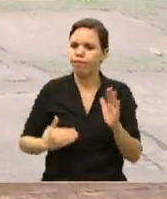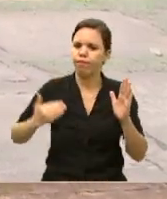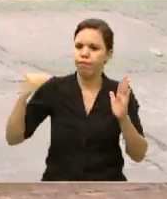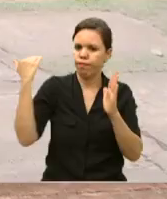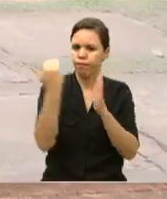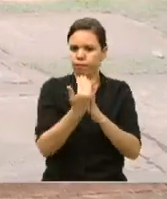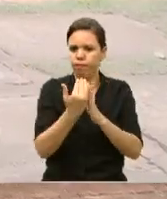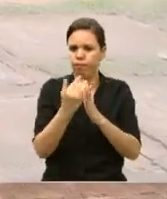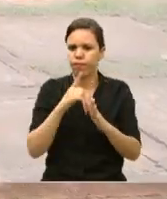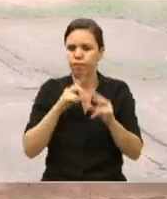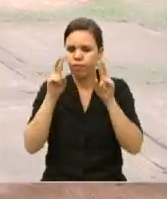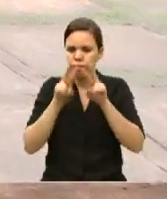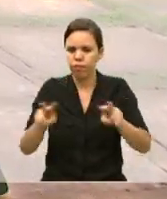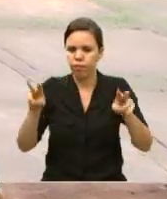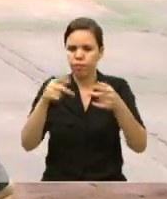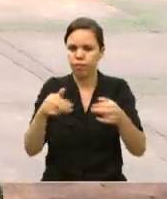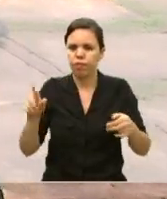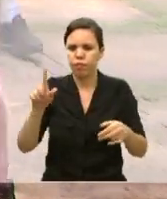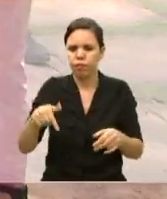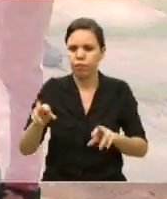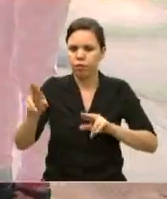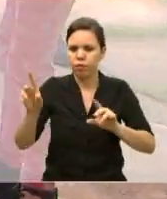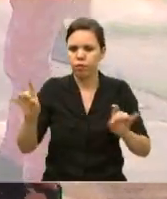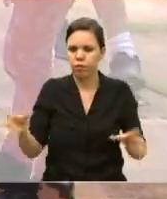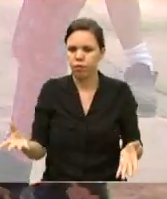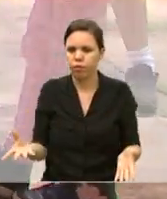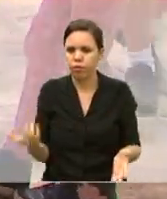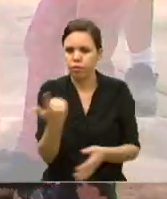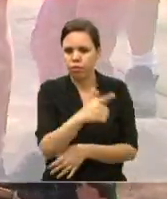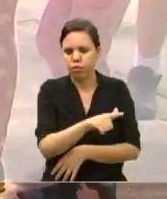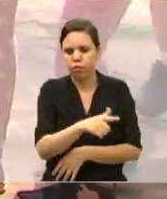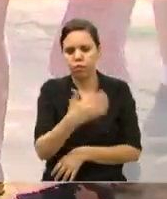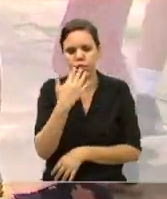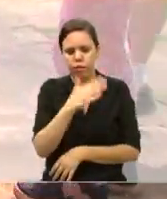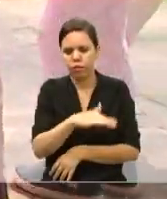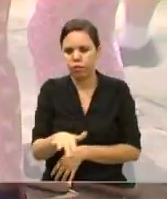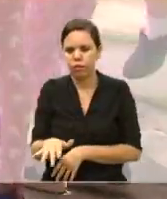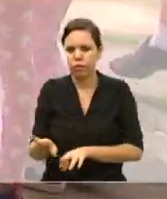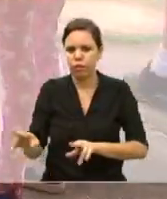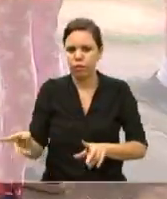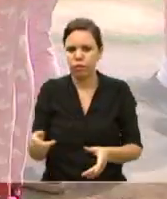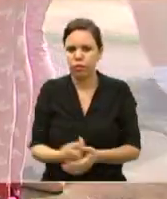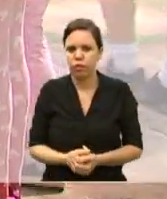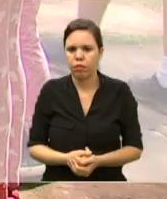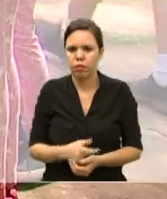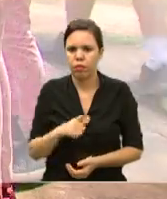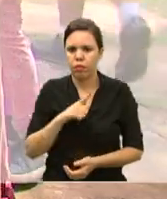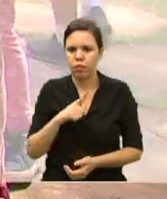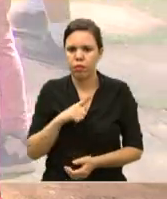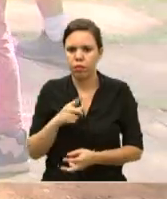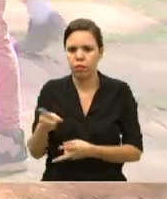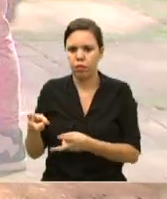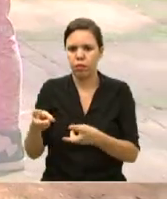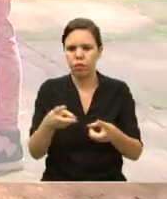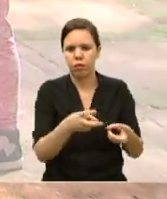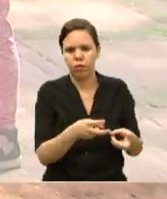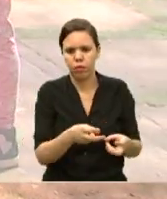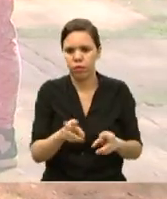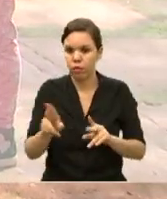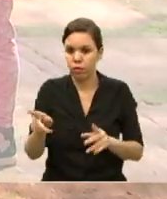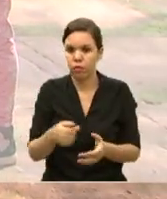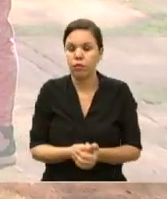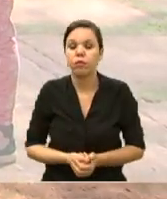base, né, mostra e propicia para a criança o subir em árvores, por exemplo, que traz